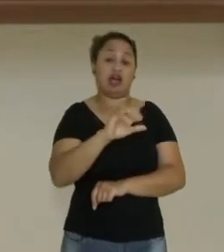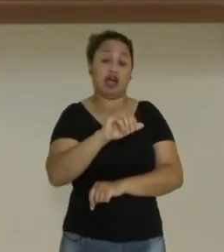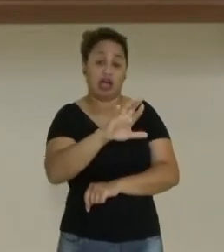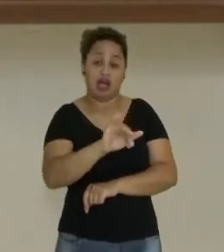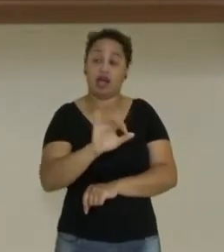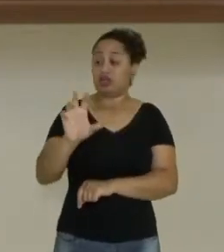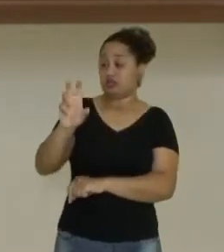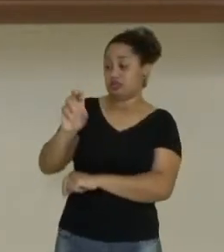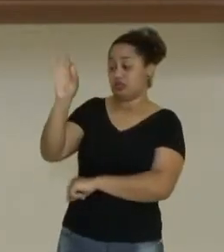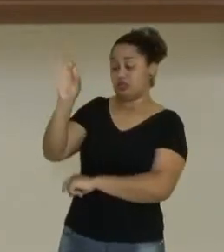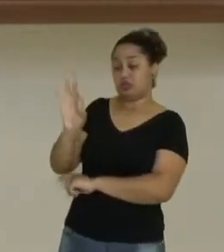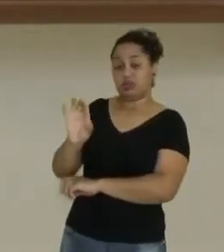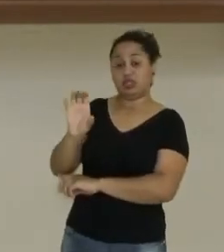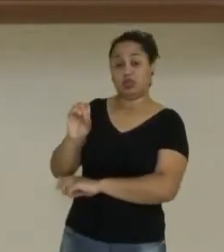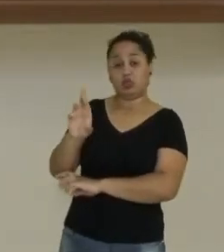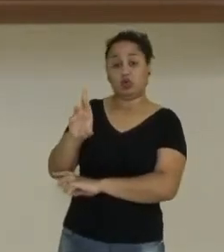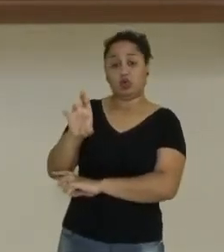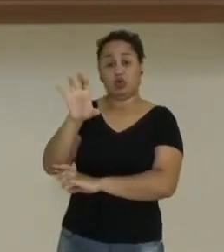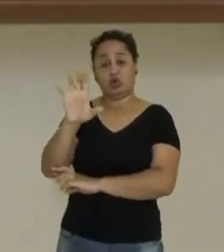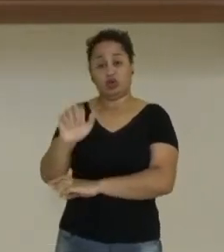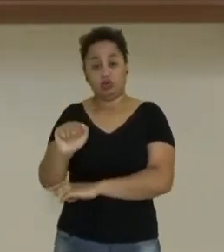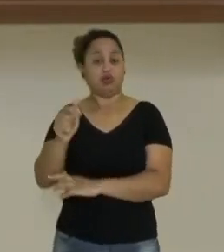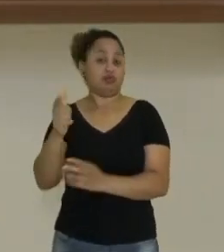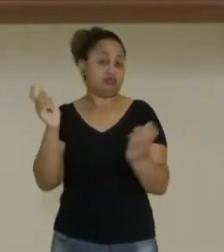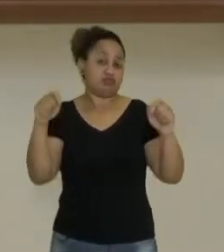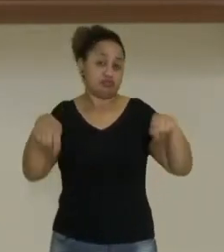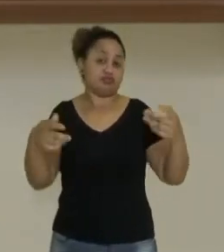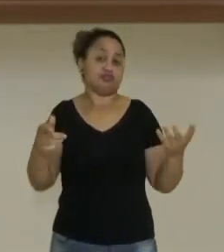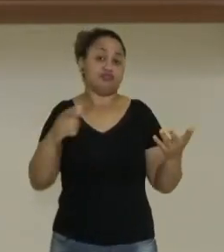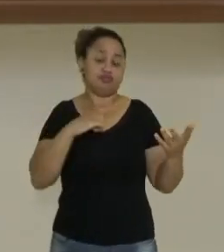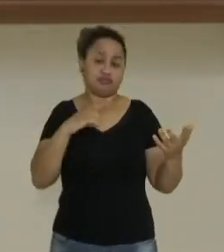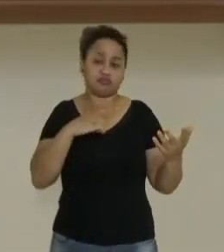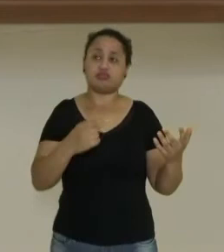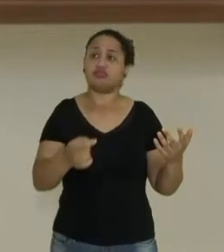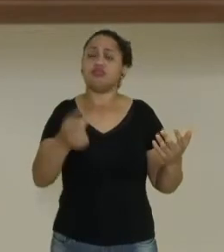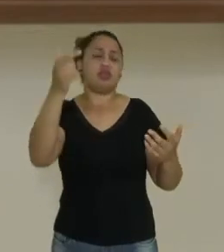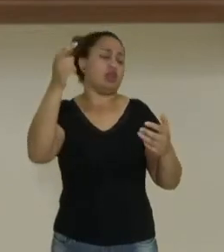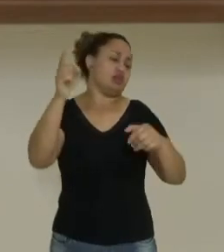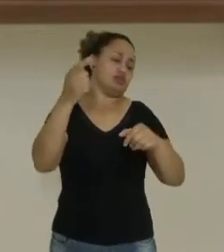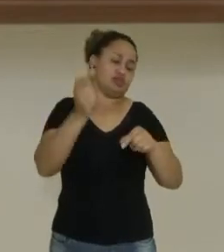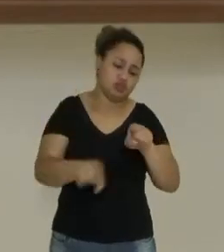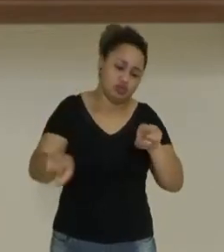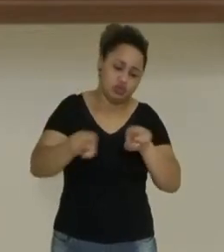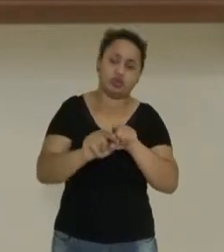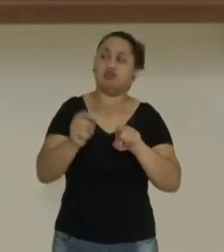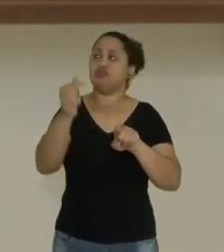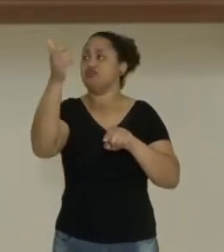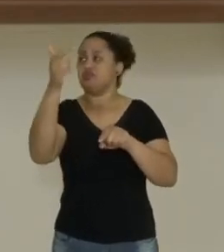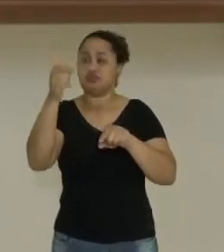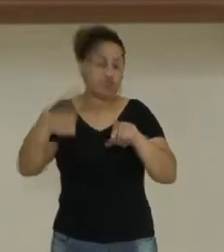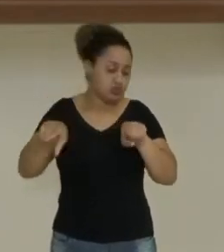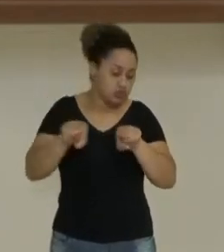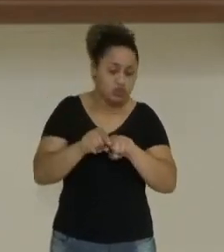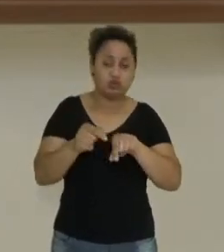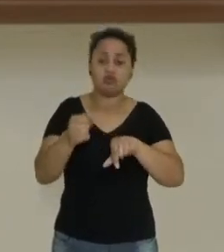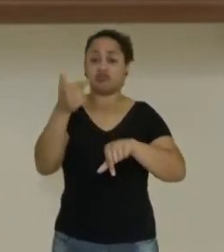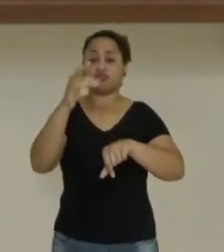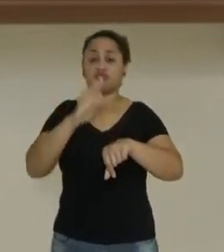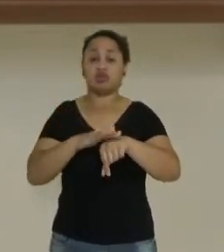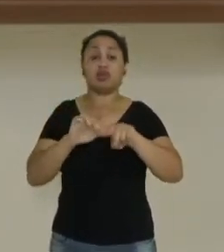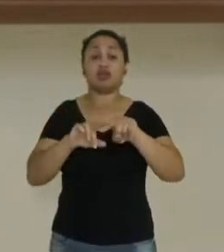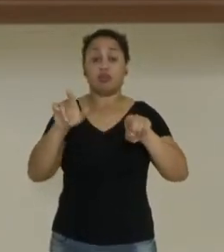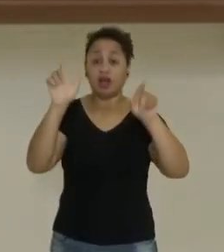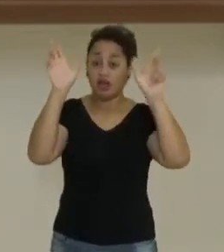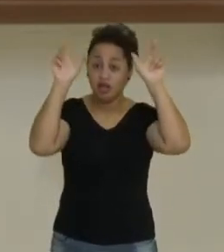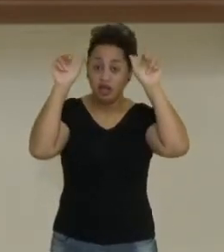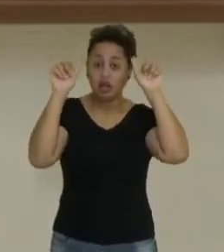50% de ser coroa. Mesmo que eu jogue inúmeras vezes. Só que aqui no caso dos cavalos, não. Como